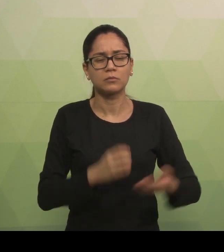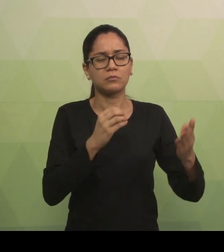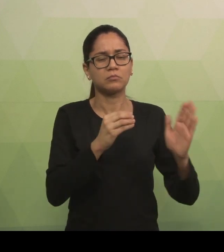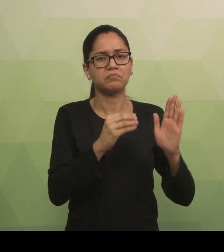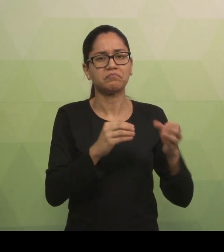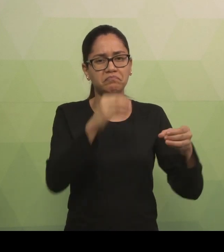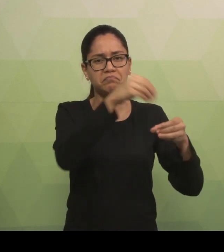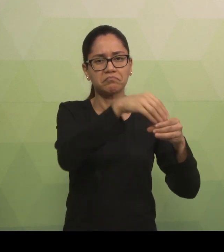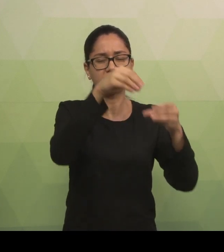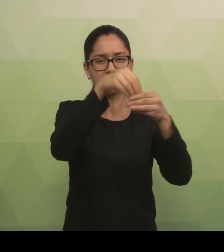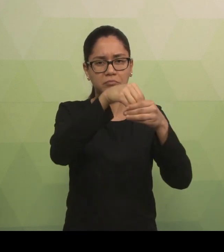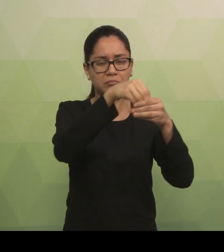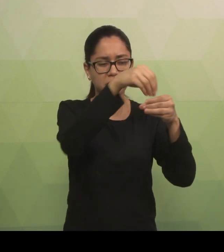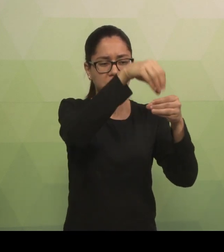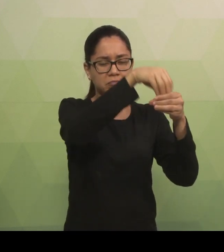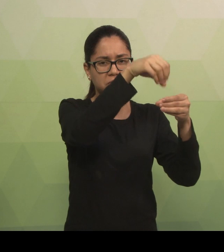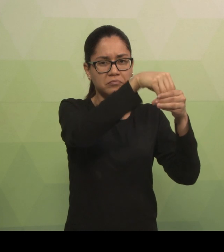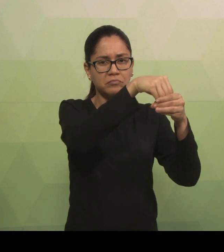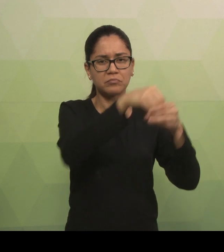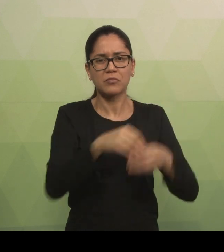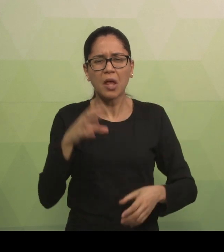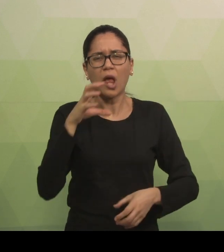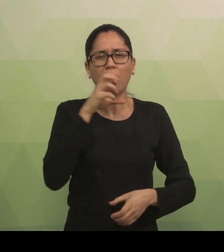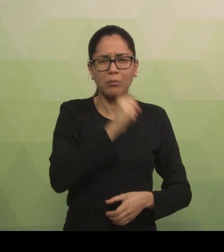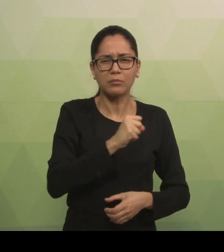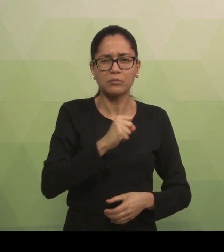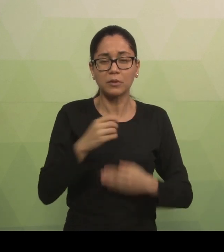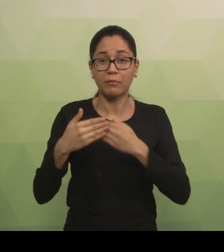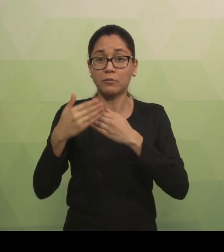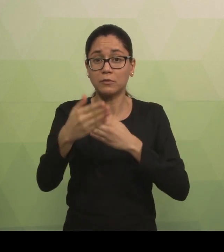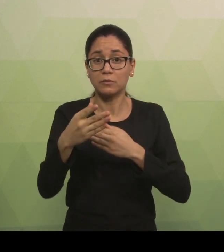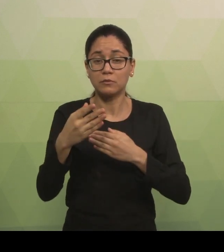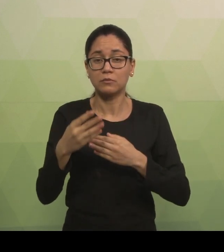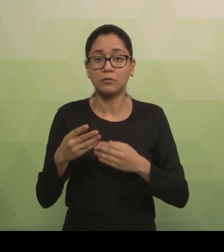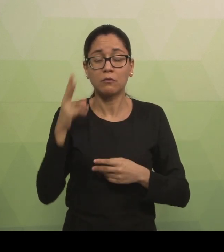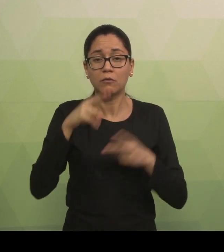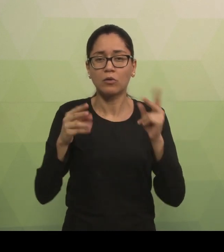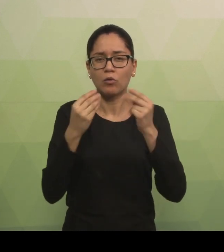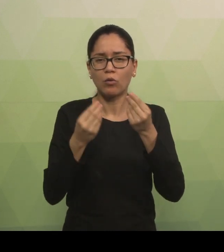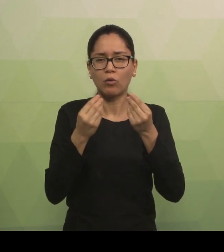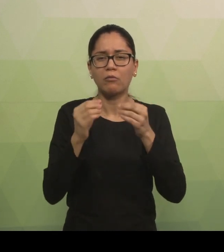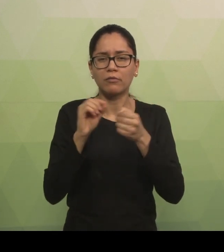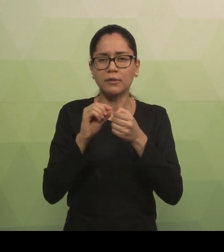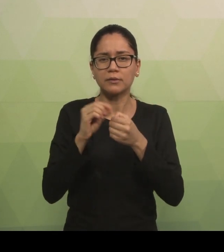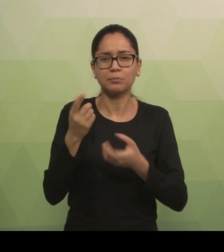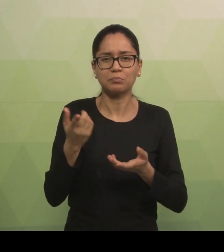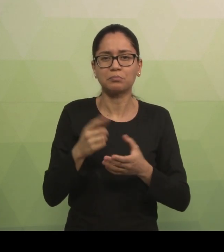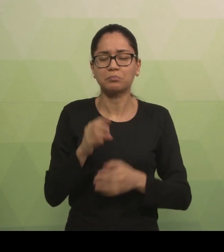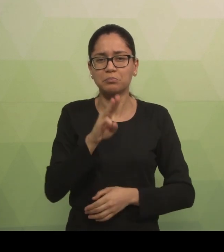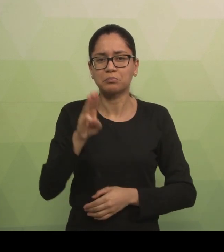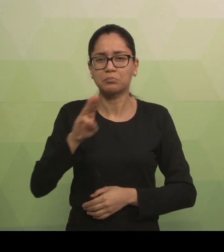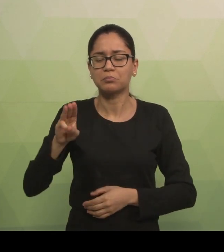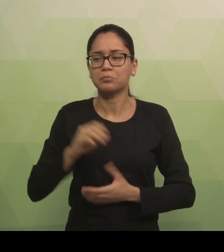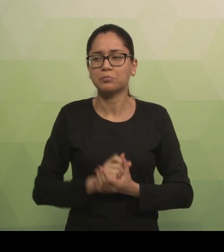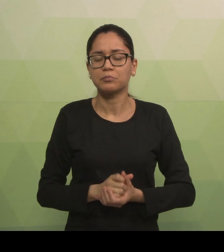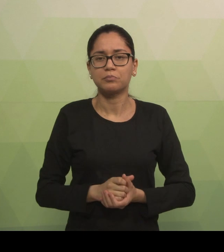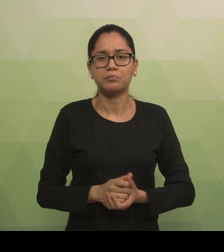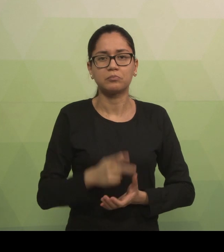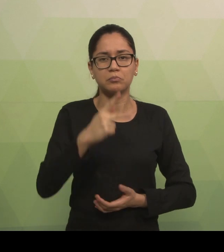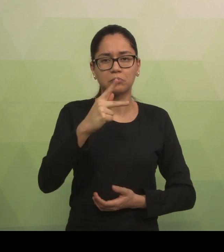dinâmica. Veremos mais à frente como implementar um site estático e dinâmico. Os